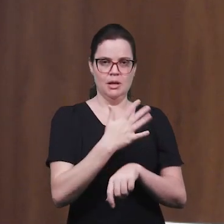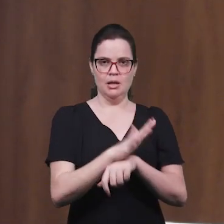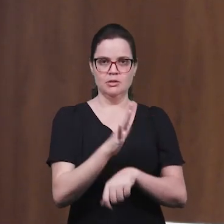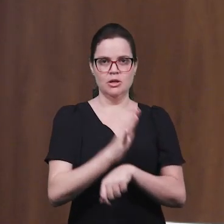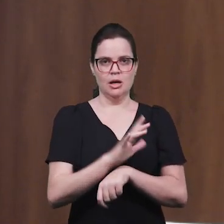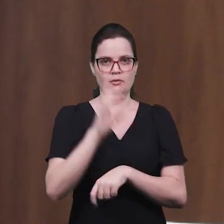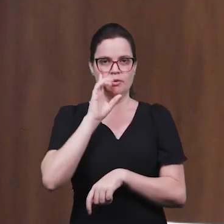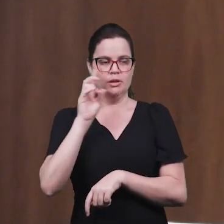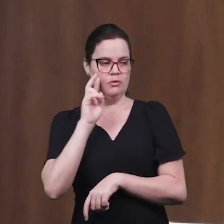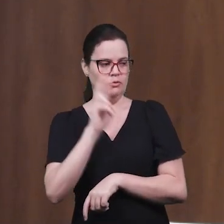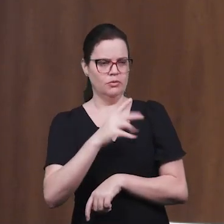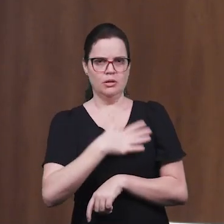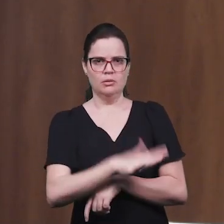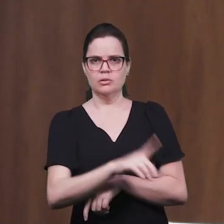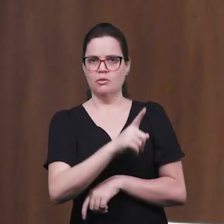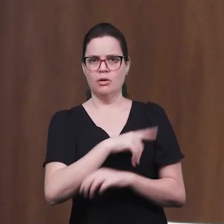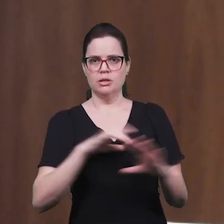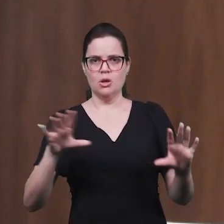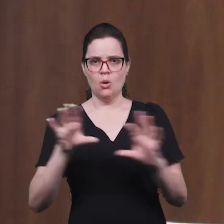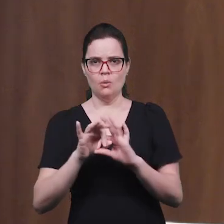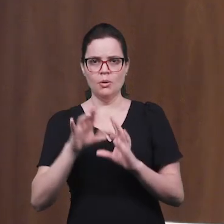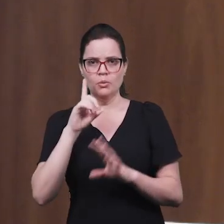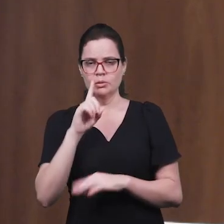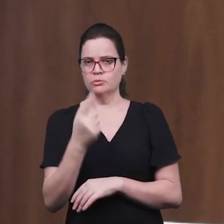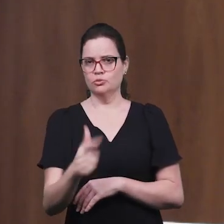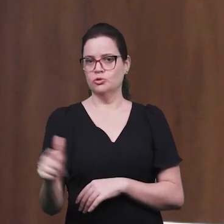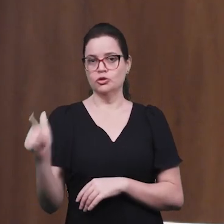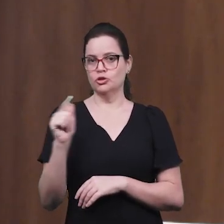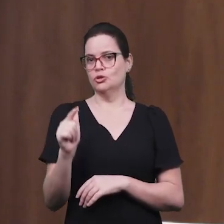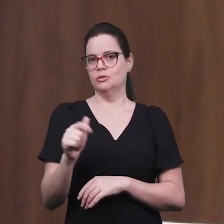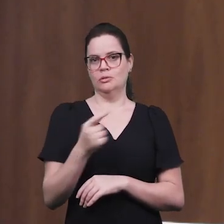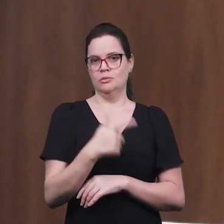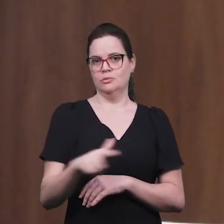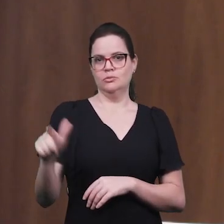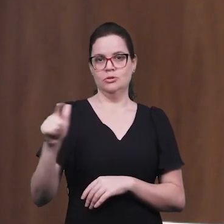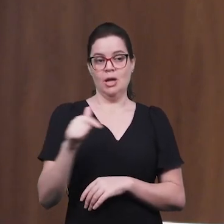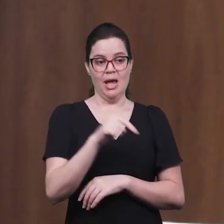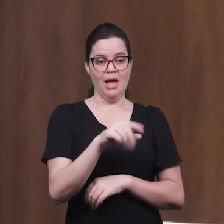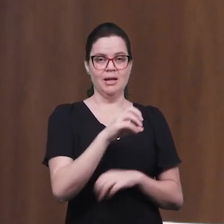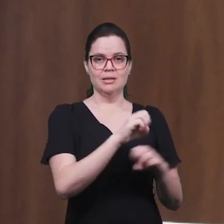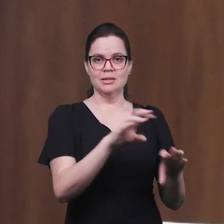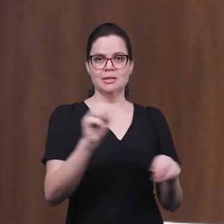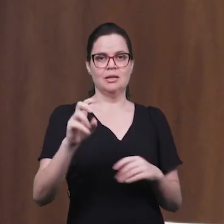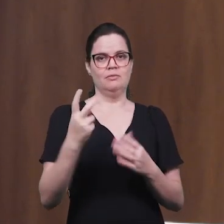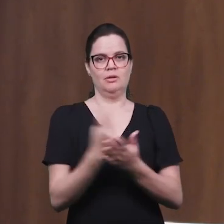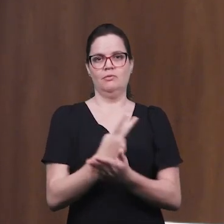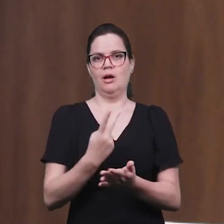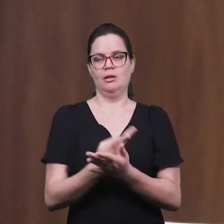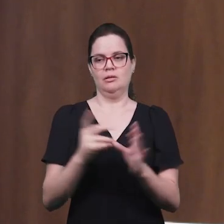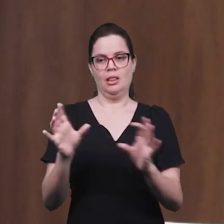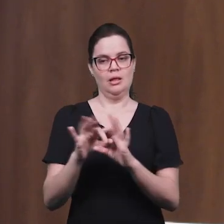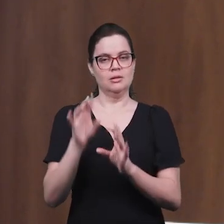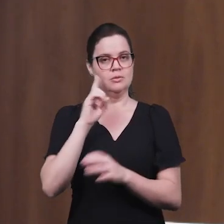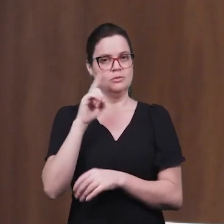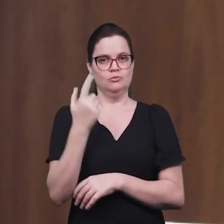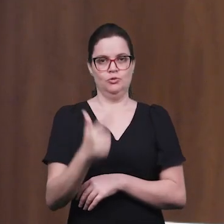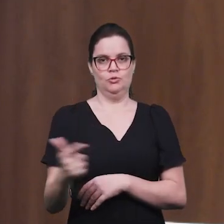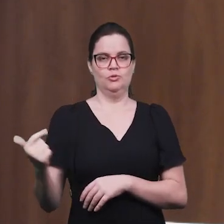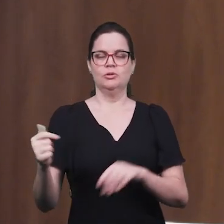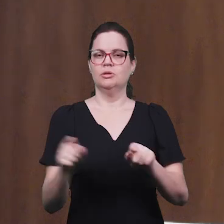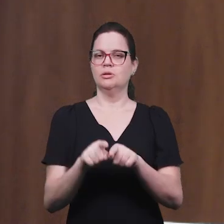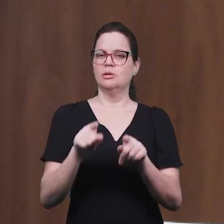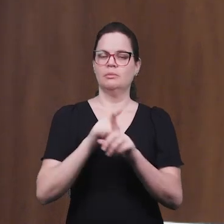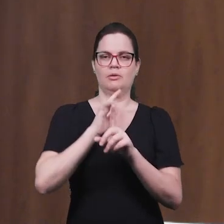Deus. O caminho praticado por eles não conduzia o homem a Deus. E também nós vemos a